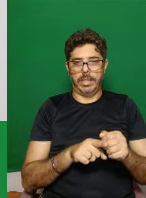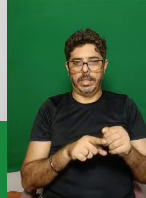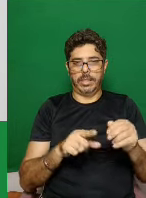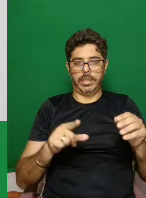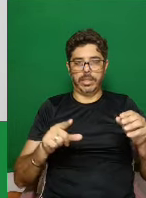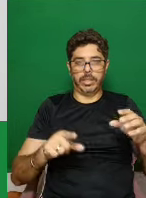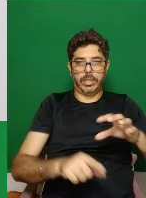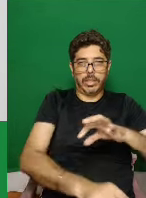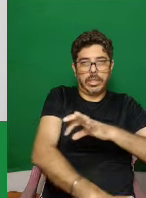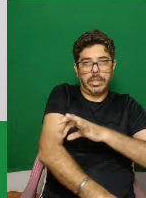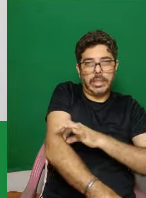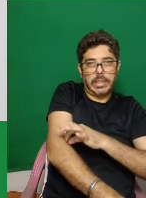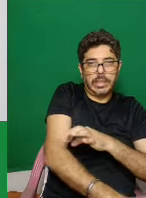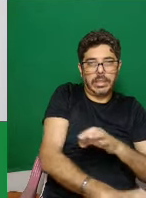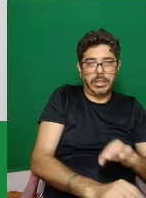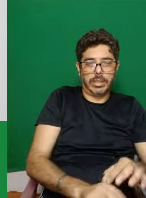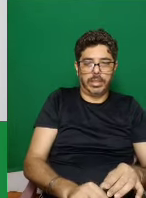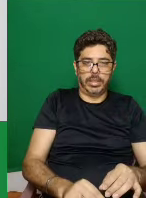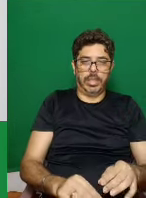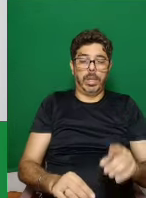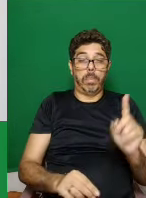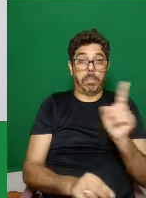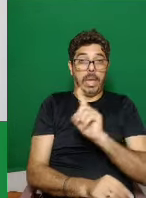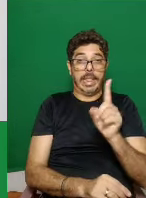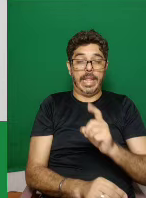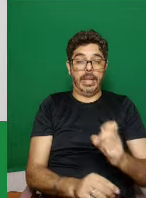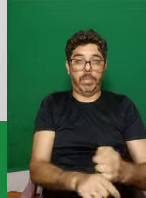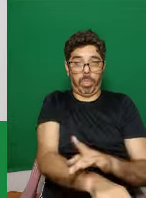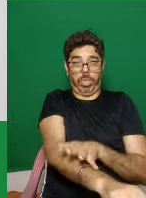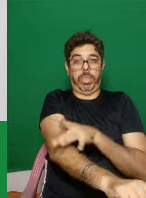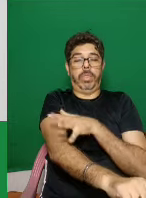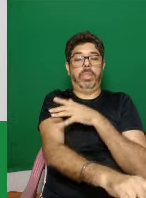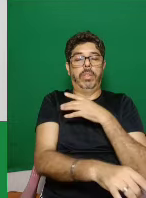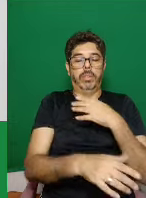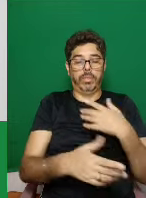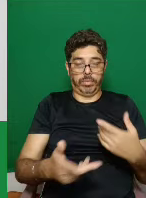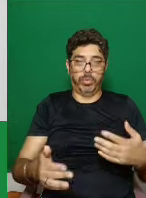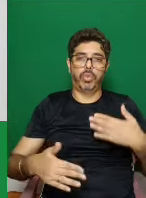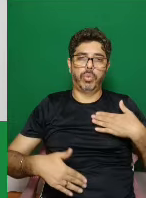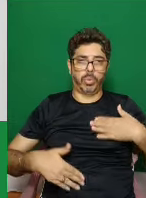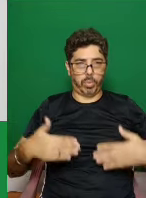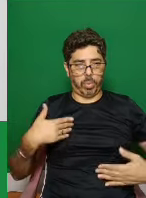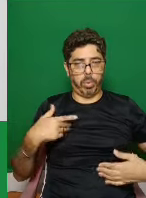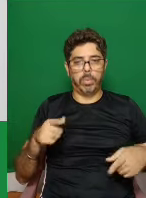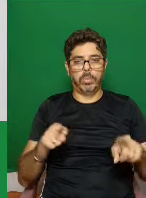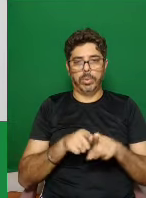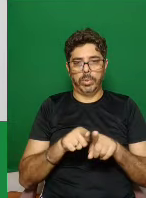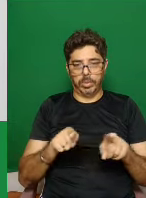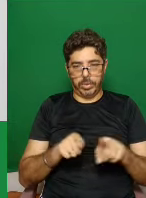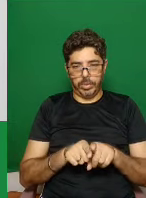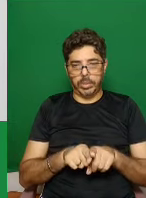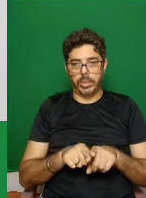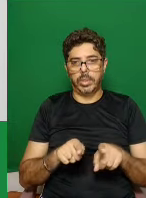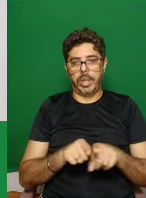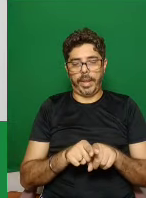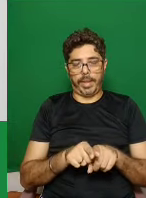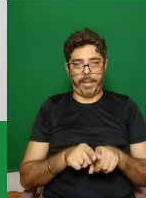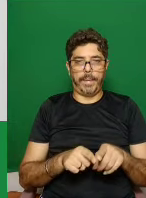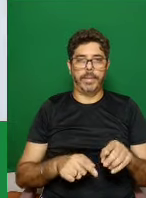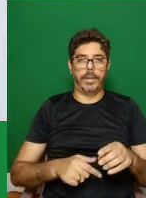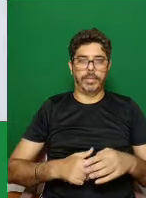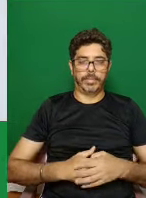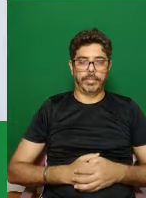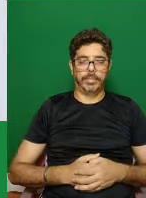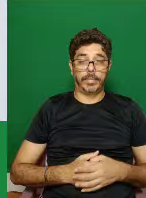descarga eletrostática, impedindo o acúmulo de carga em utensílios e mesmo no corpo humano, durante algumas atividades profissionais, por